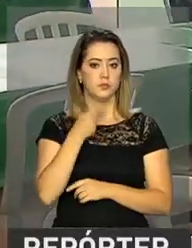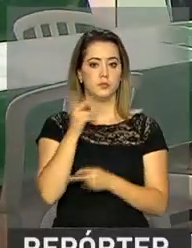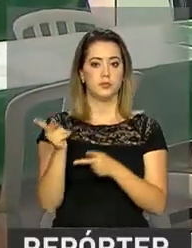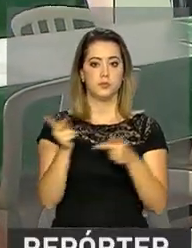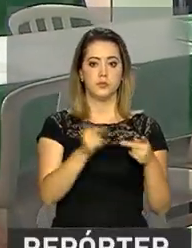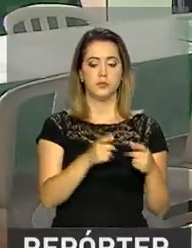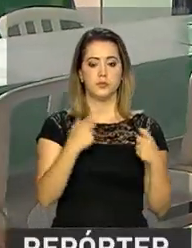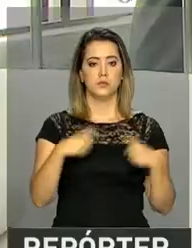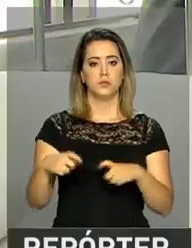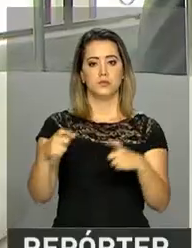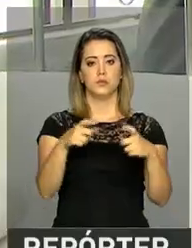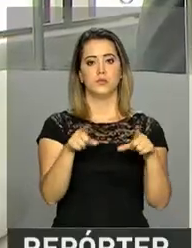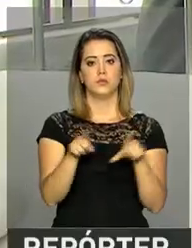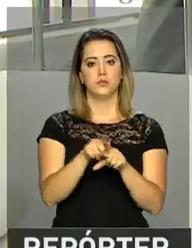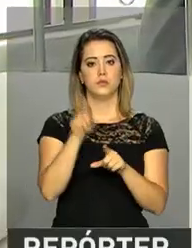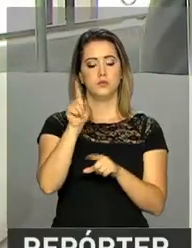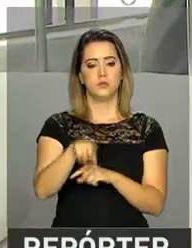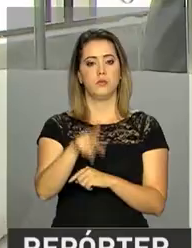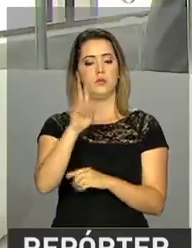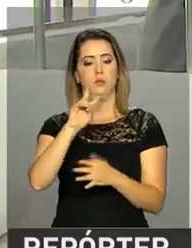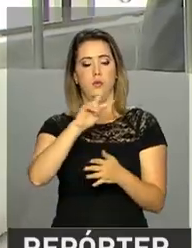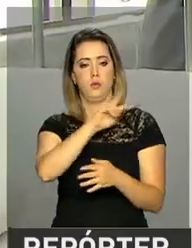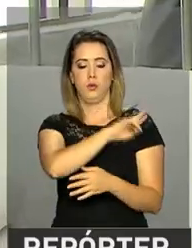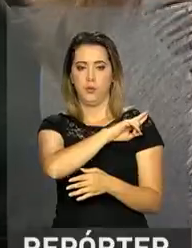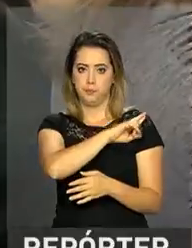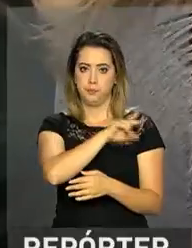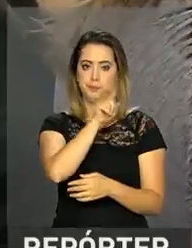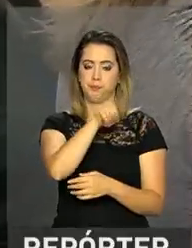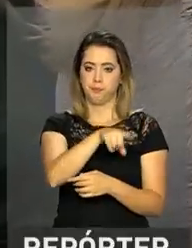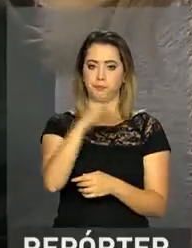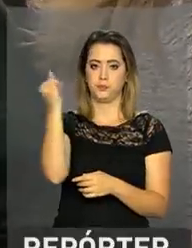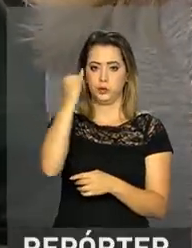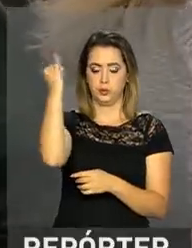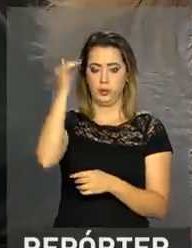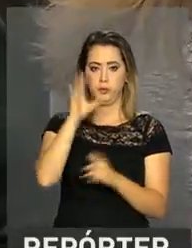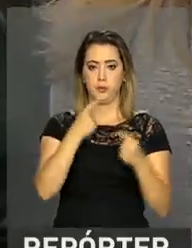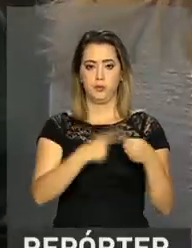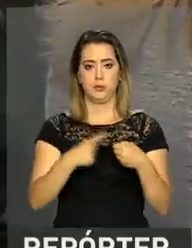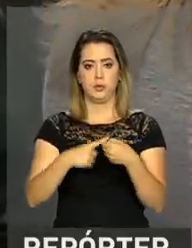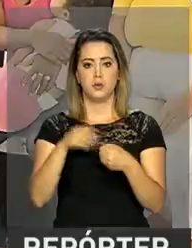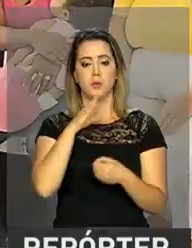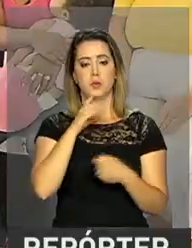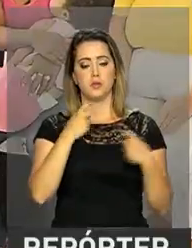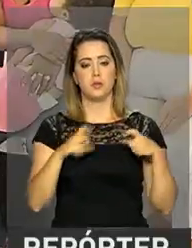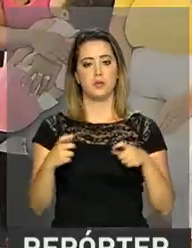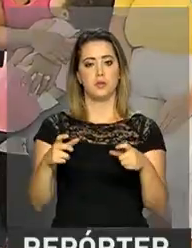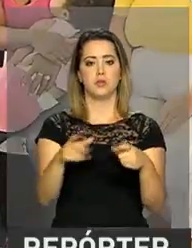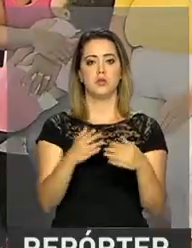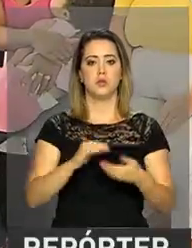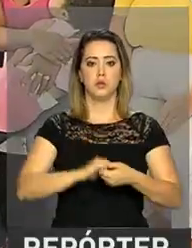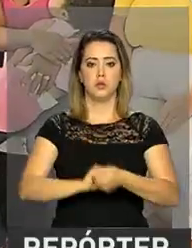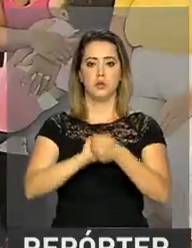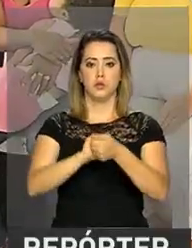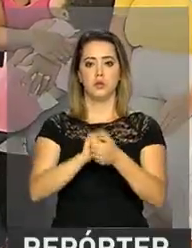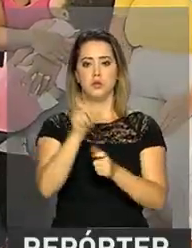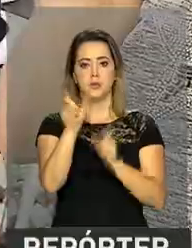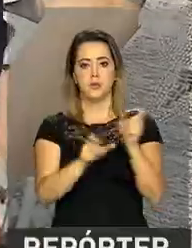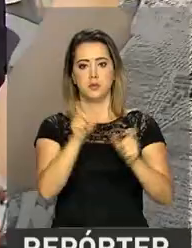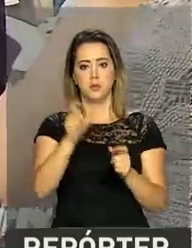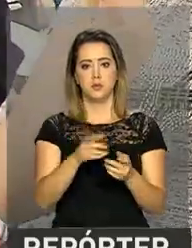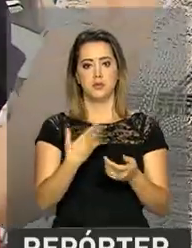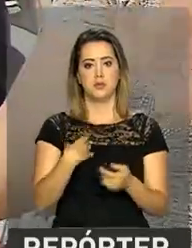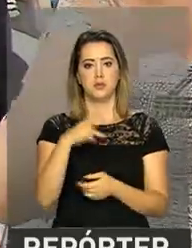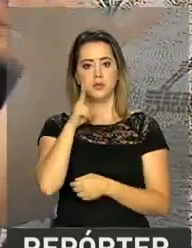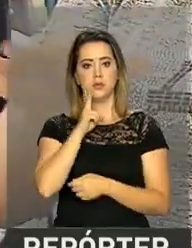visita à instituição, que é referência na cidade. Ela conheceu as instalações, cumprimentou os acolhidos